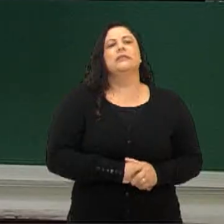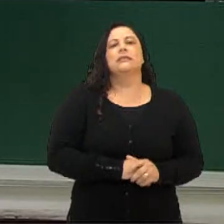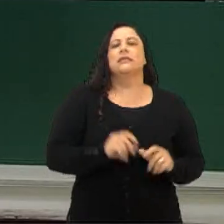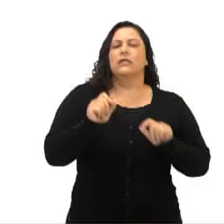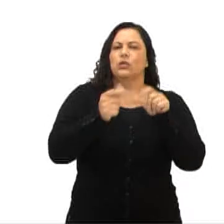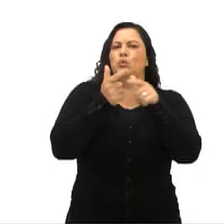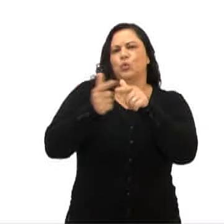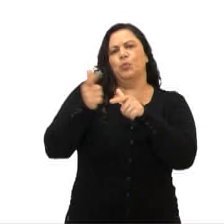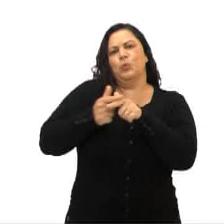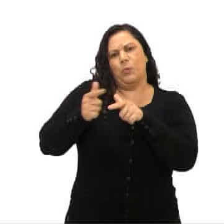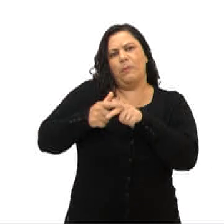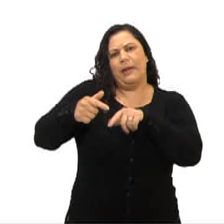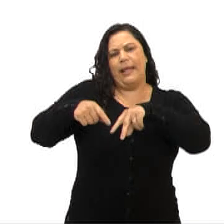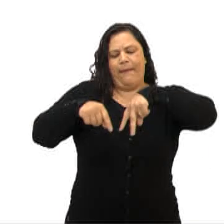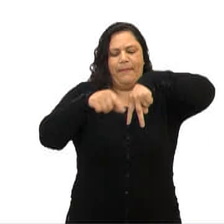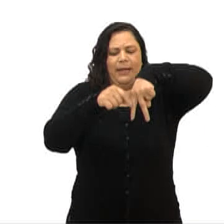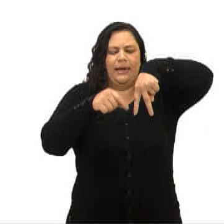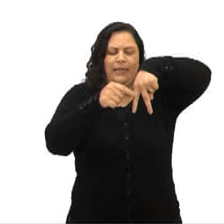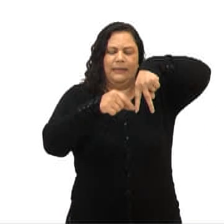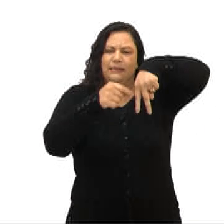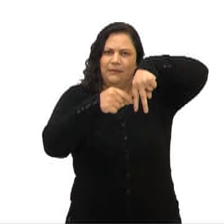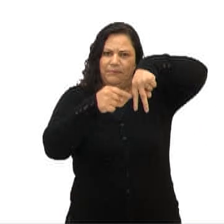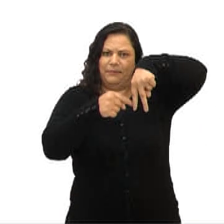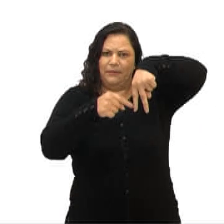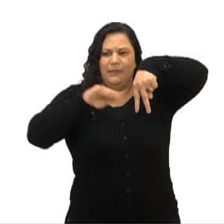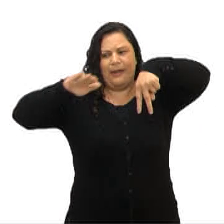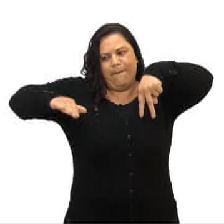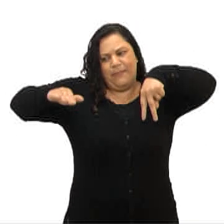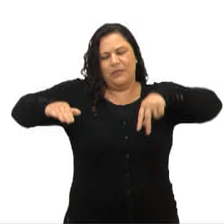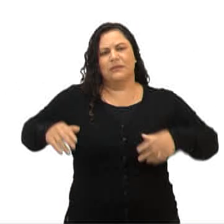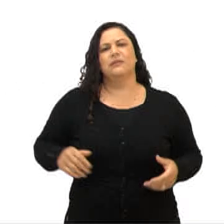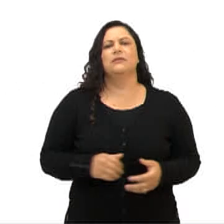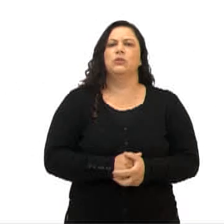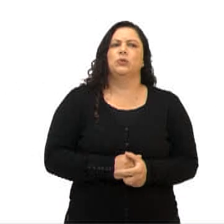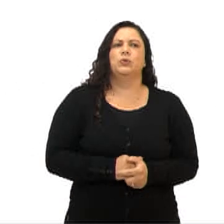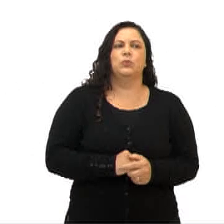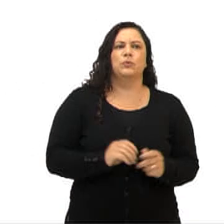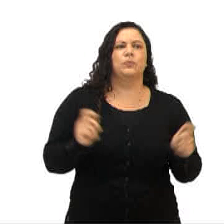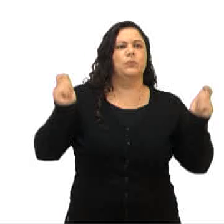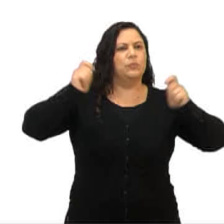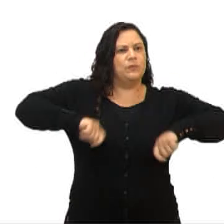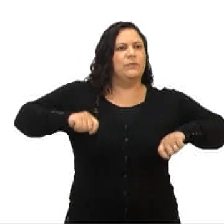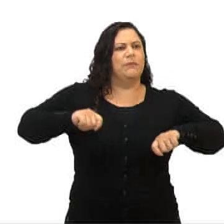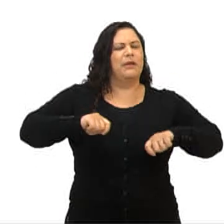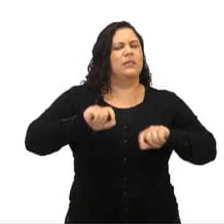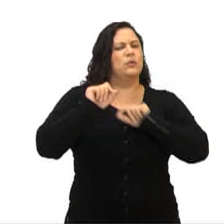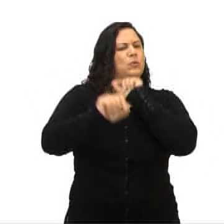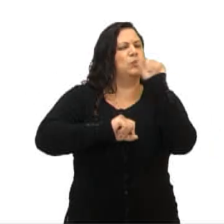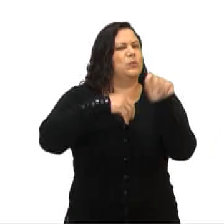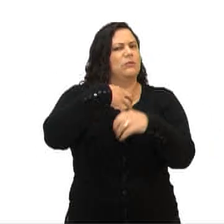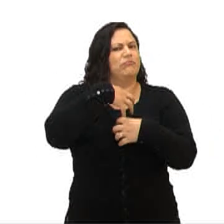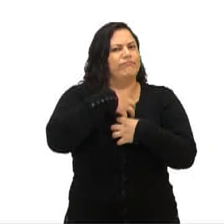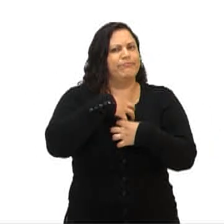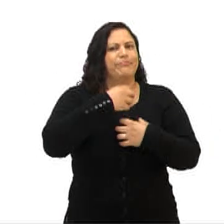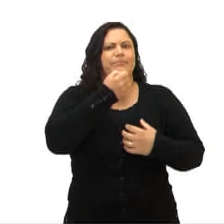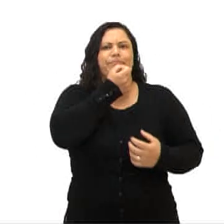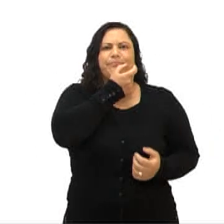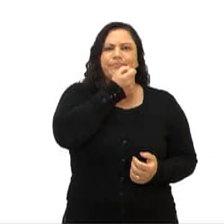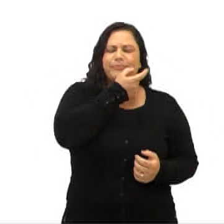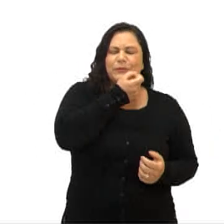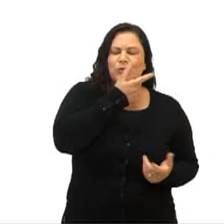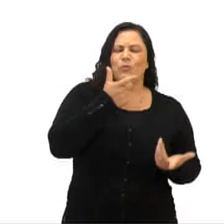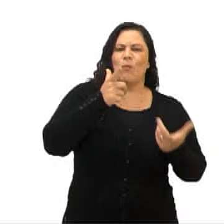mais baixinho. Né. Através dos anos, seu senso de humor levou a desenvolver um estilo onde a distorção beira os limites da